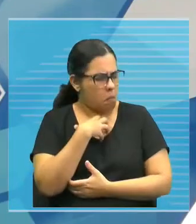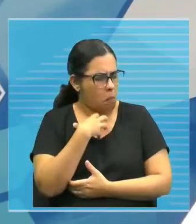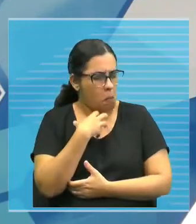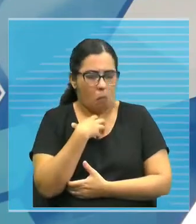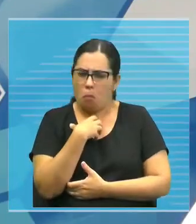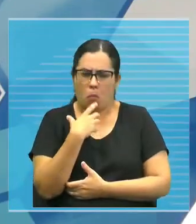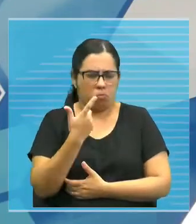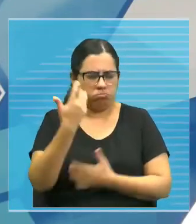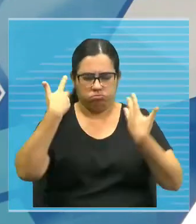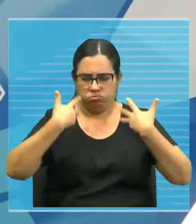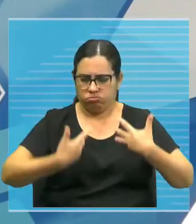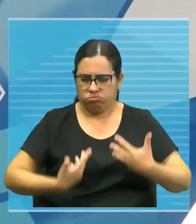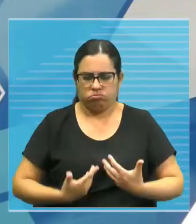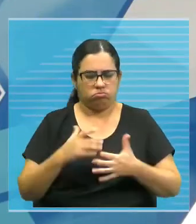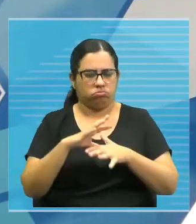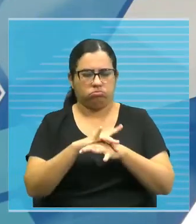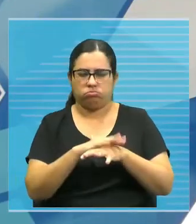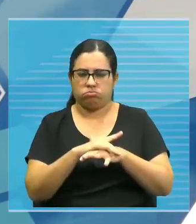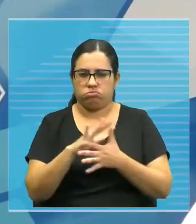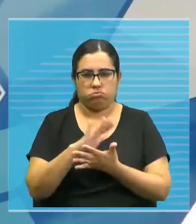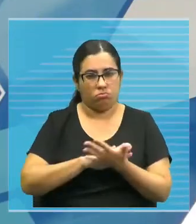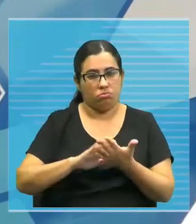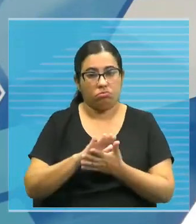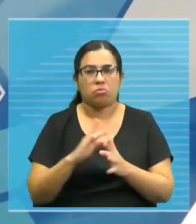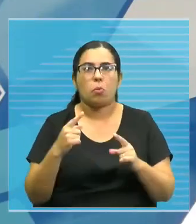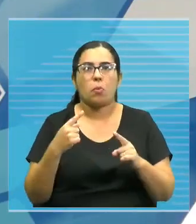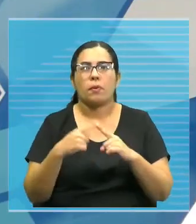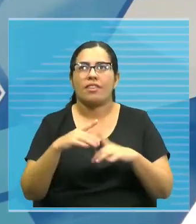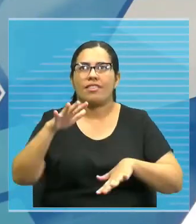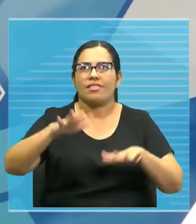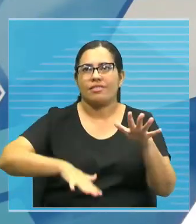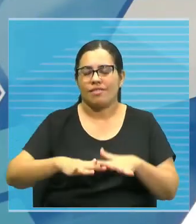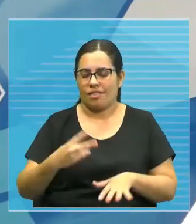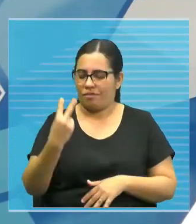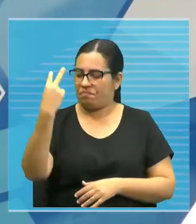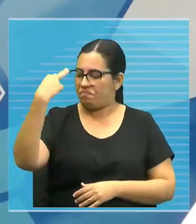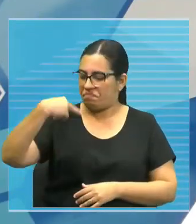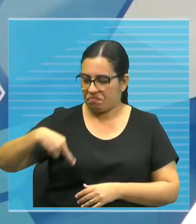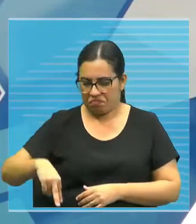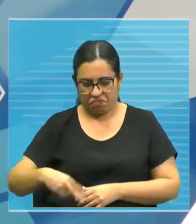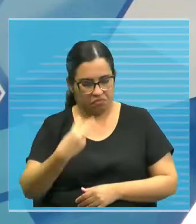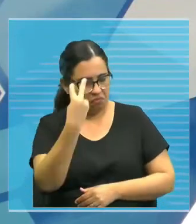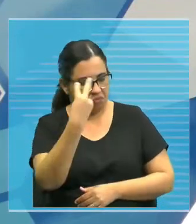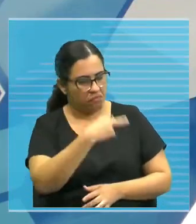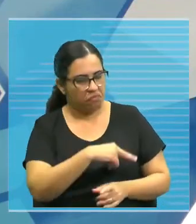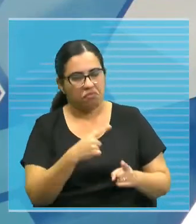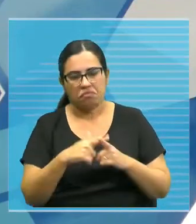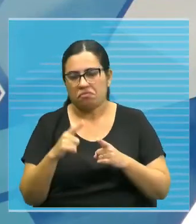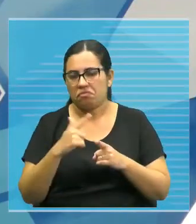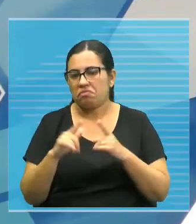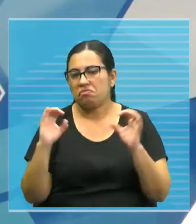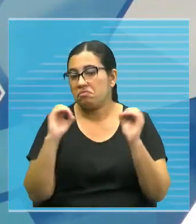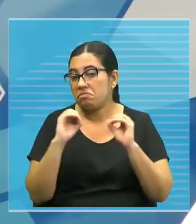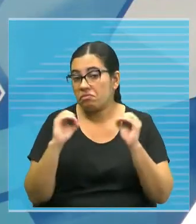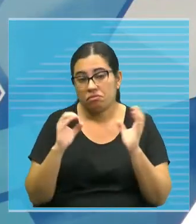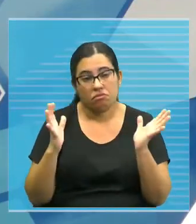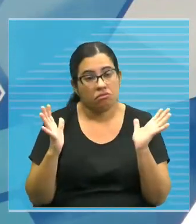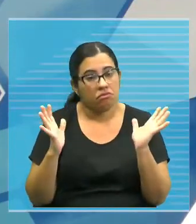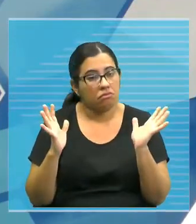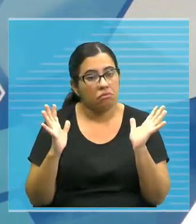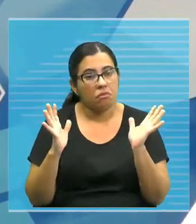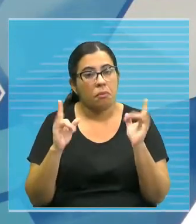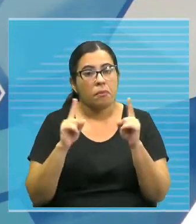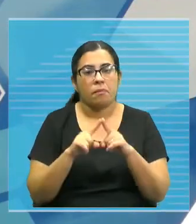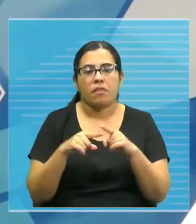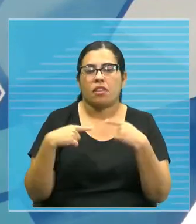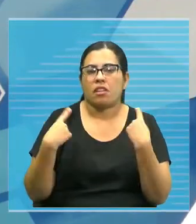sintoma ao olhar no seu corpo, não há nenhum sintoma. Não adianta dizer que